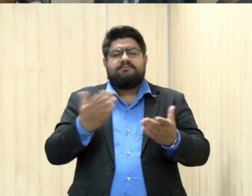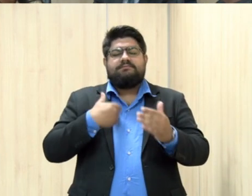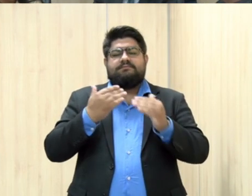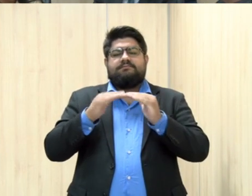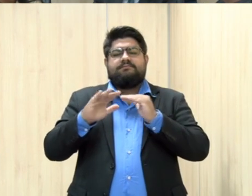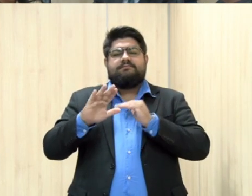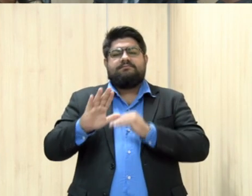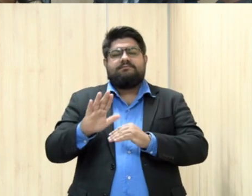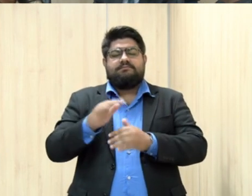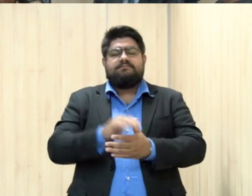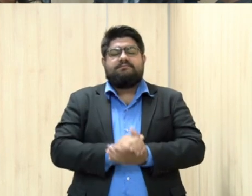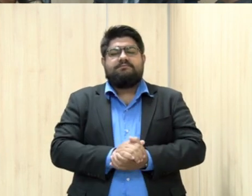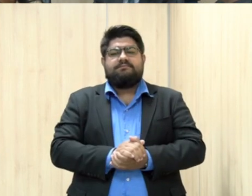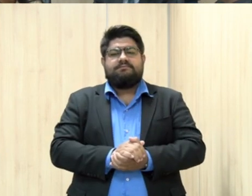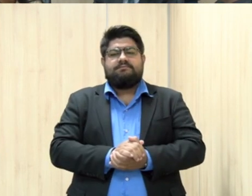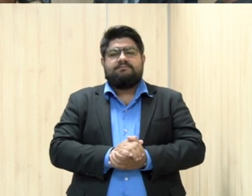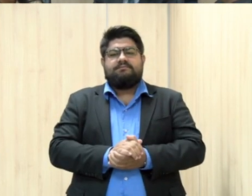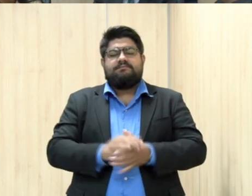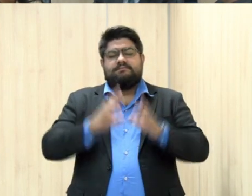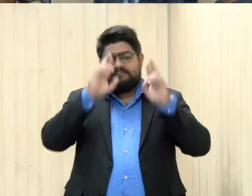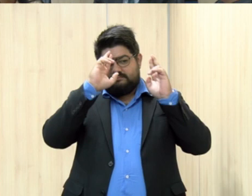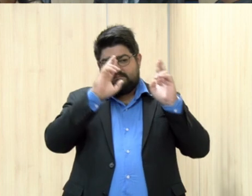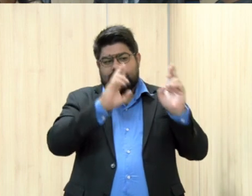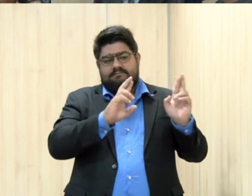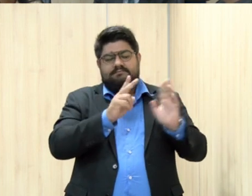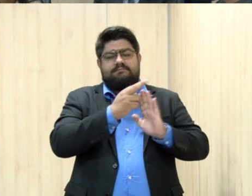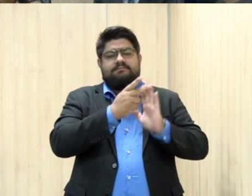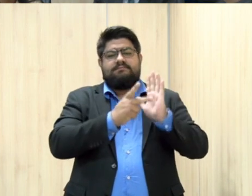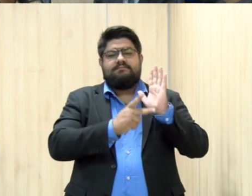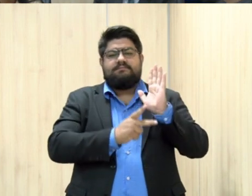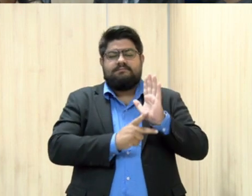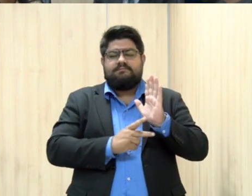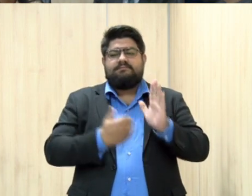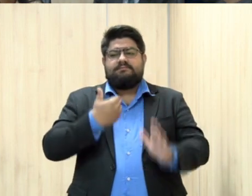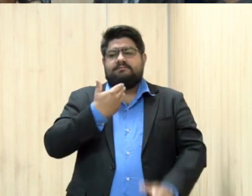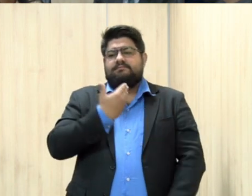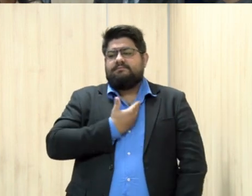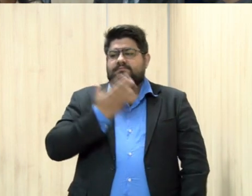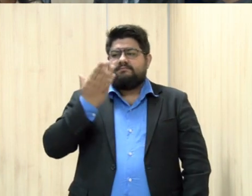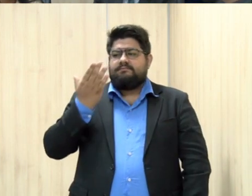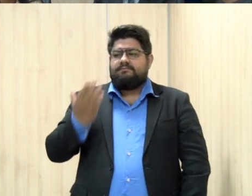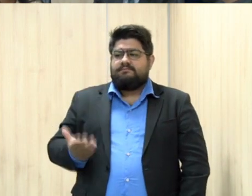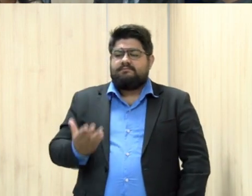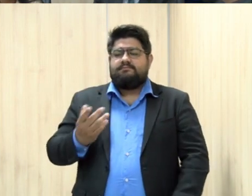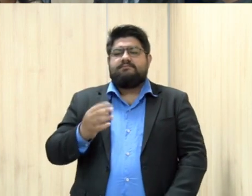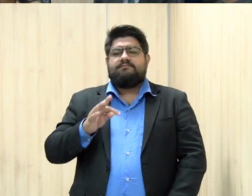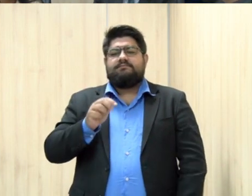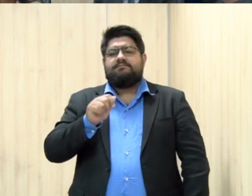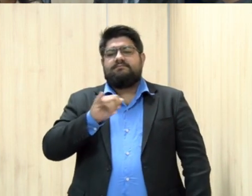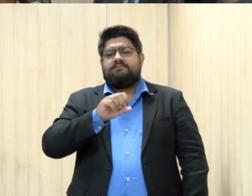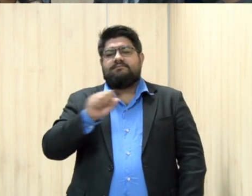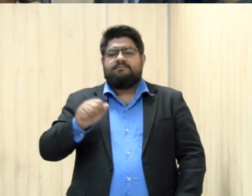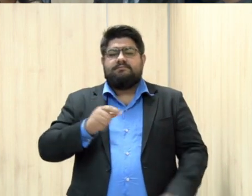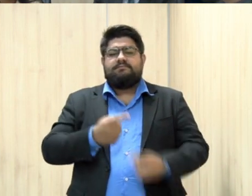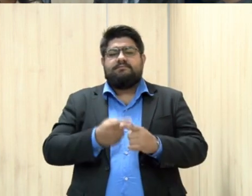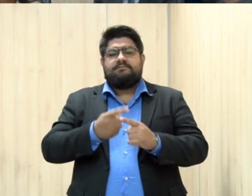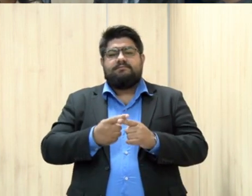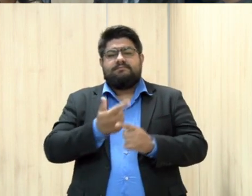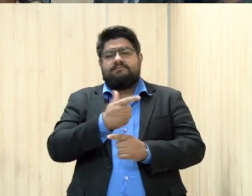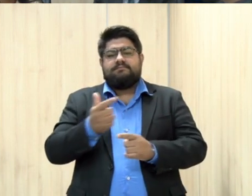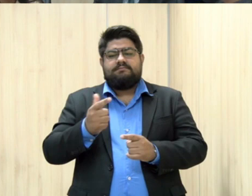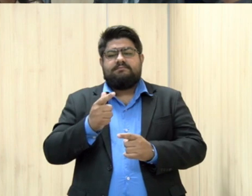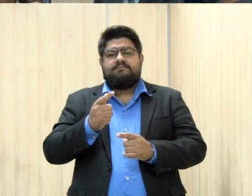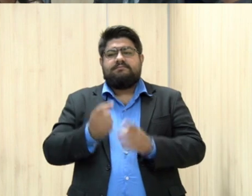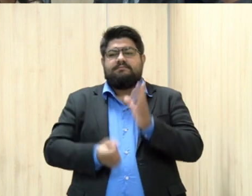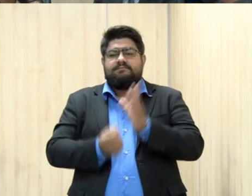discordar Com muito respeito do parecer da Nobre colega em razão de não trazer a prisão orçamentária